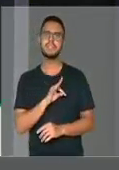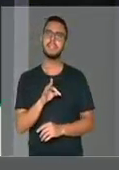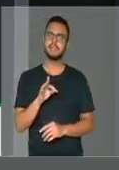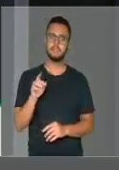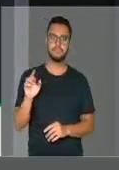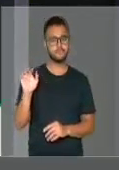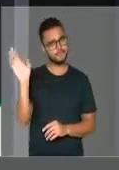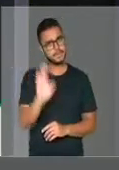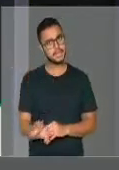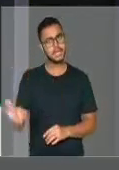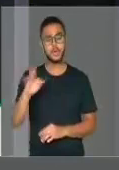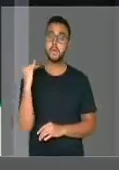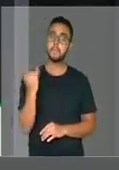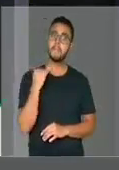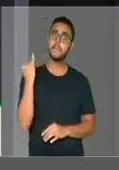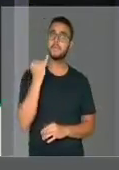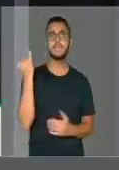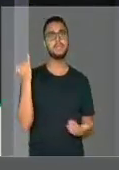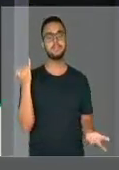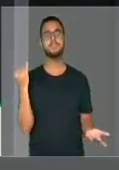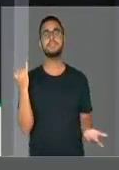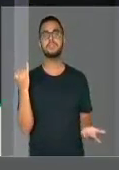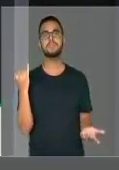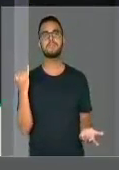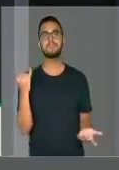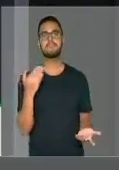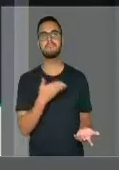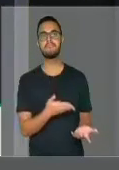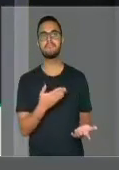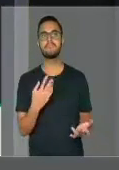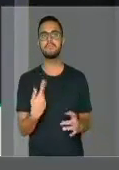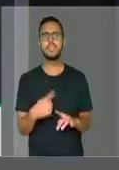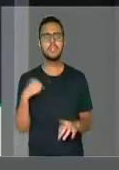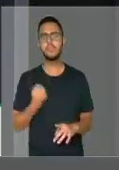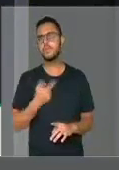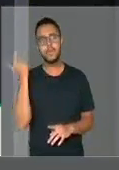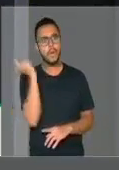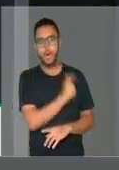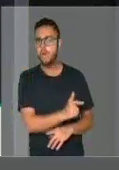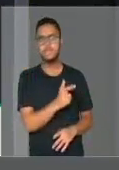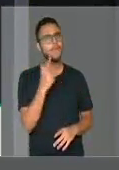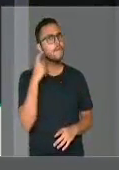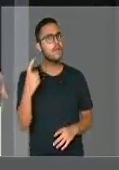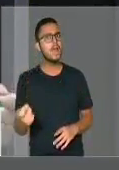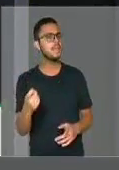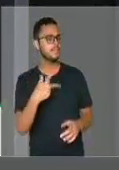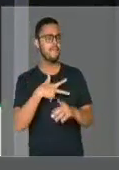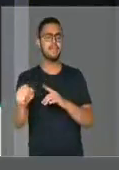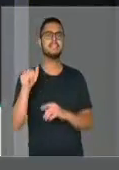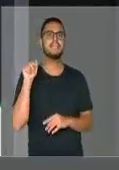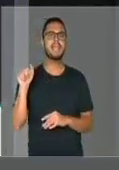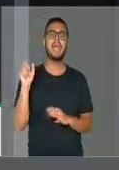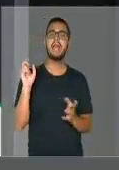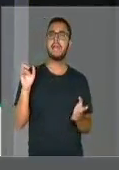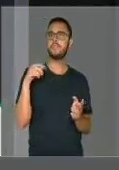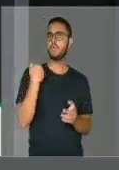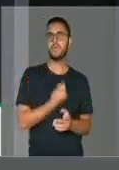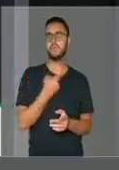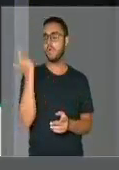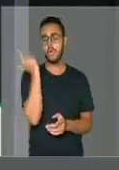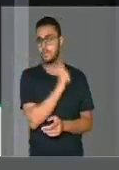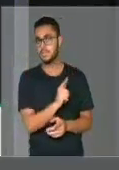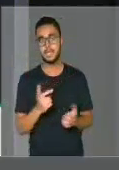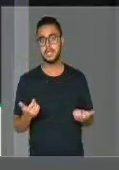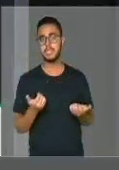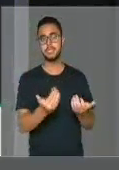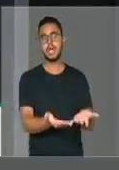iniciativa, porque nós não vamos conseguir vencer a violência, nós não vamos conseguir levar segurança para as nossas famílias sem